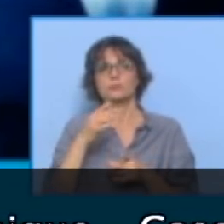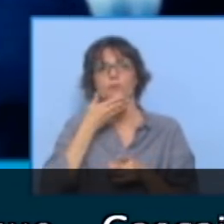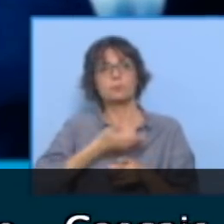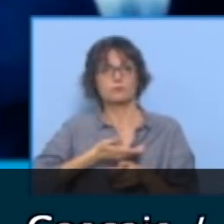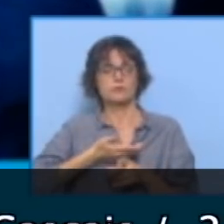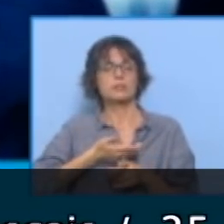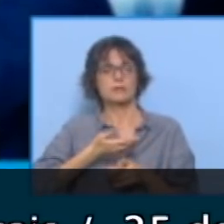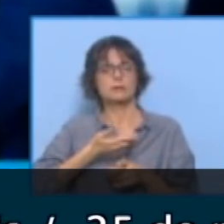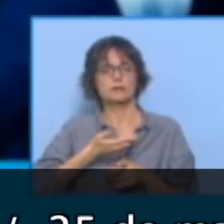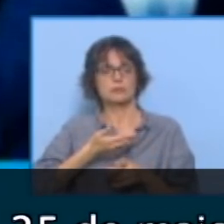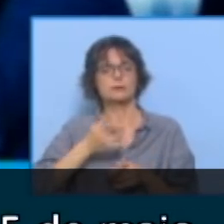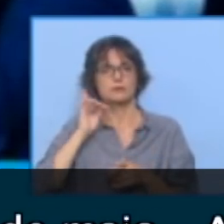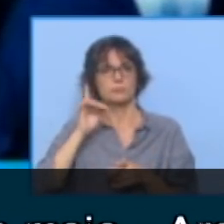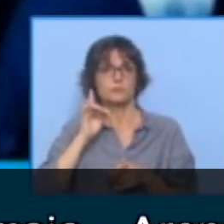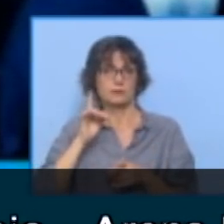eles gostam, não é?